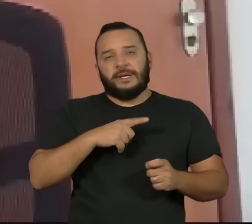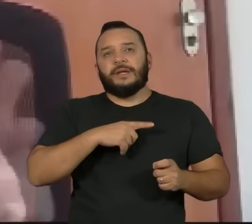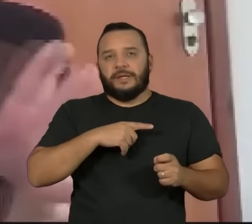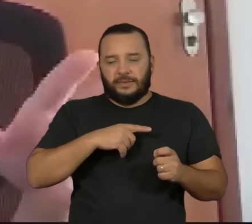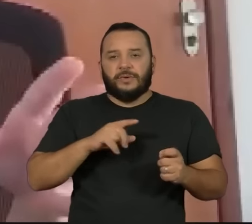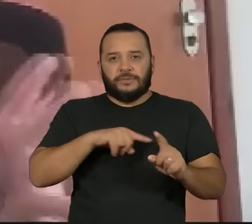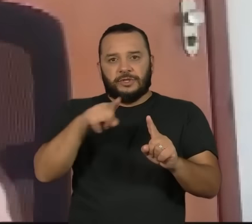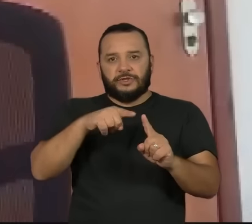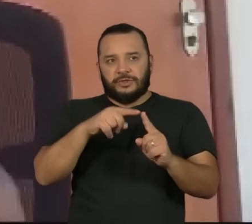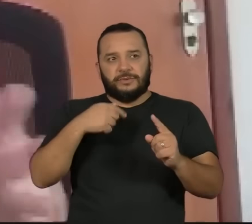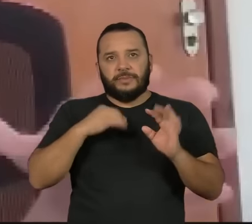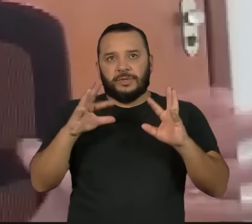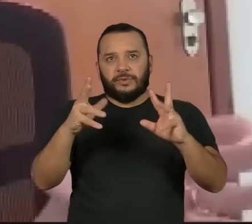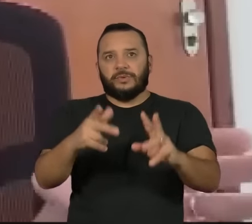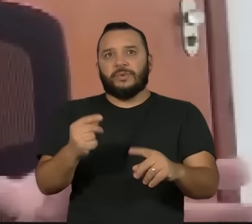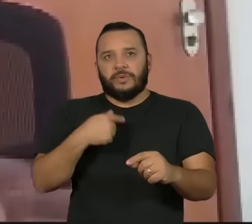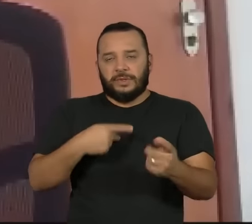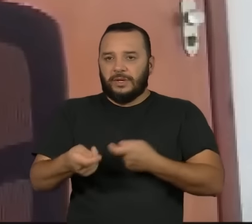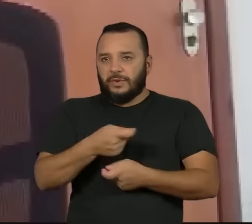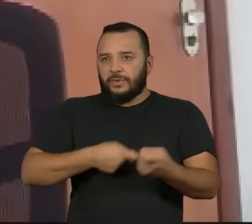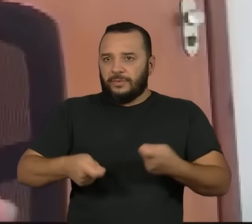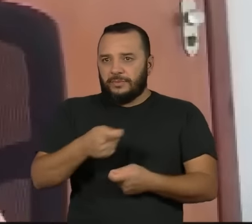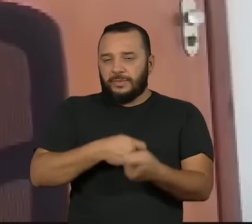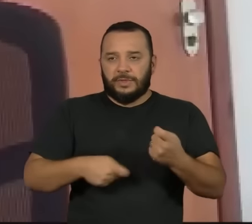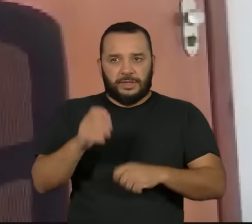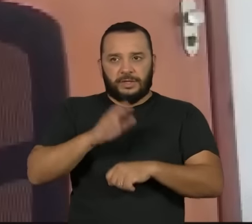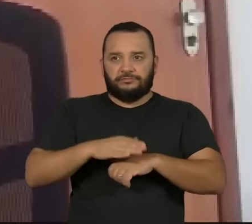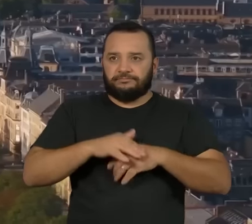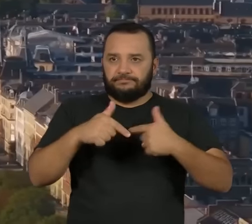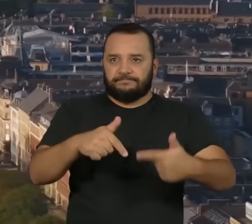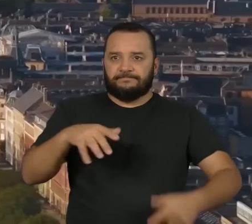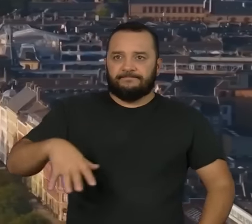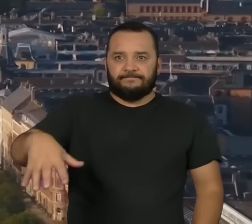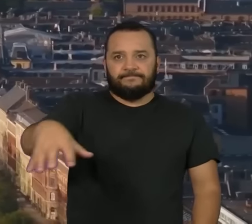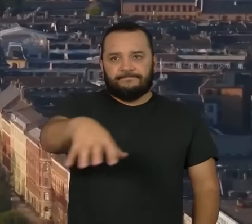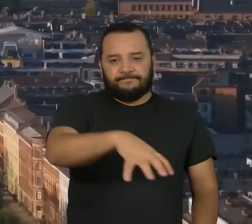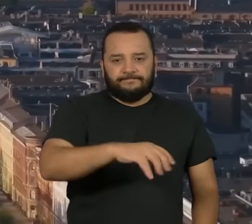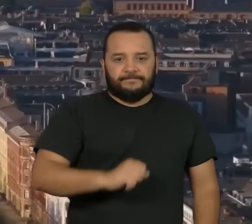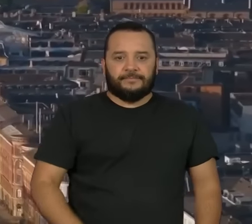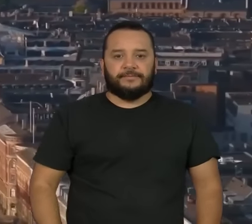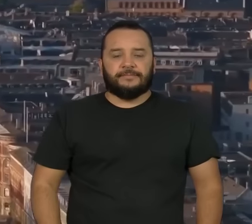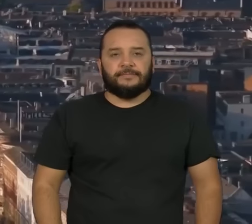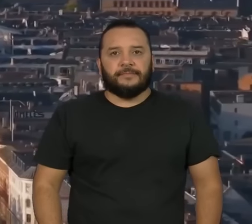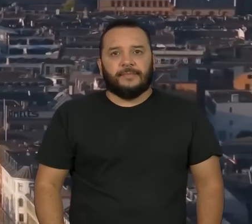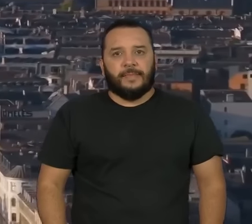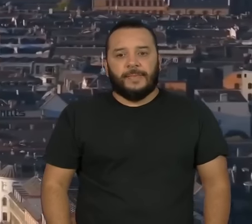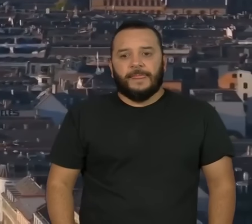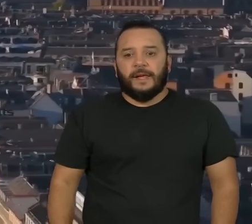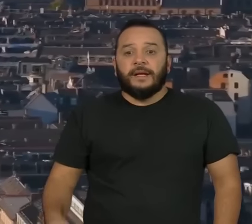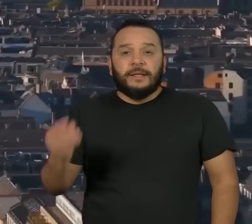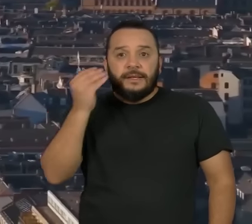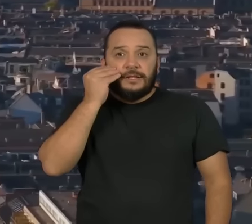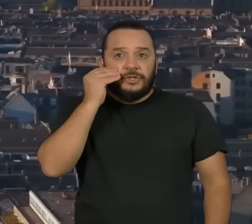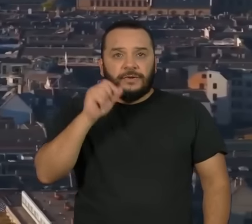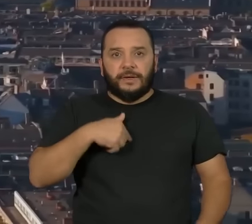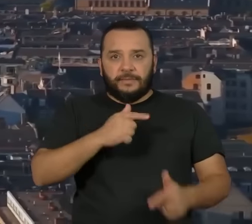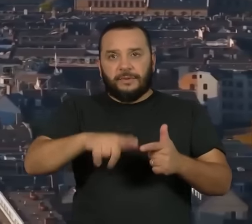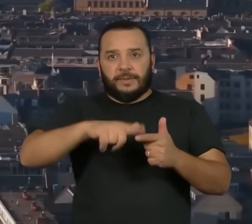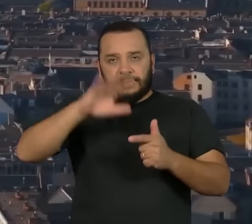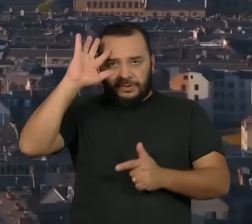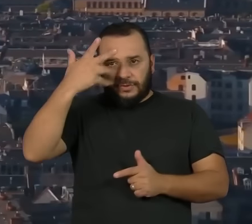que é globalmente aplicada para os setores. Na tentativa de lidar com o problema,